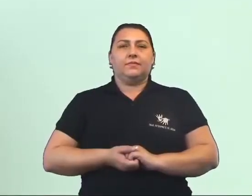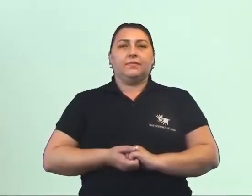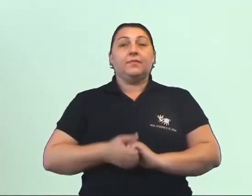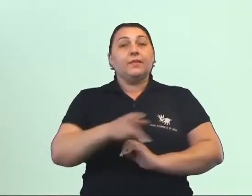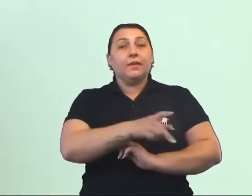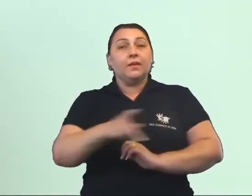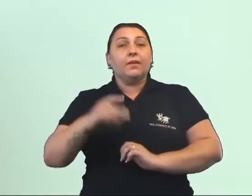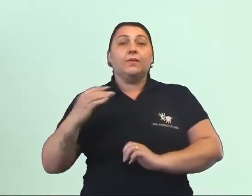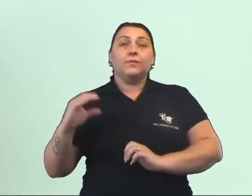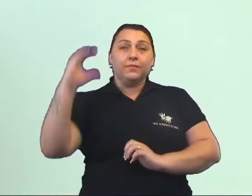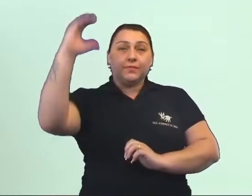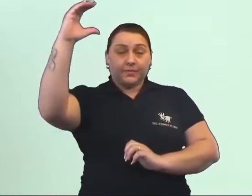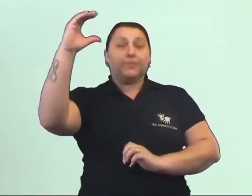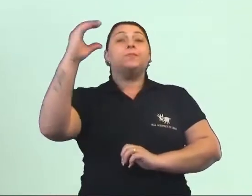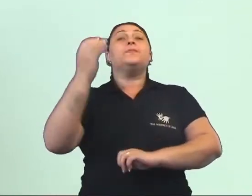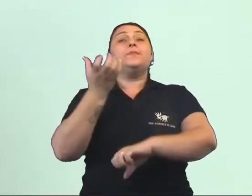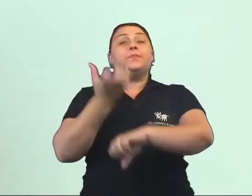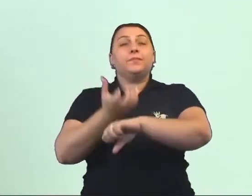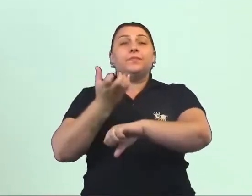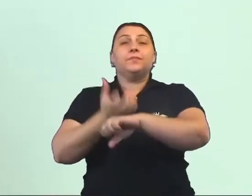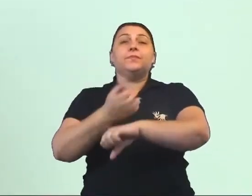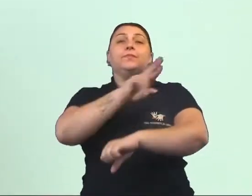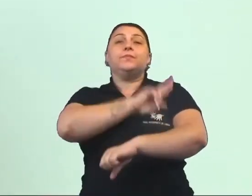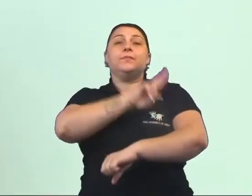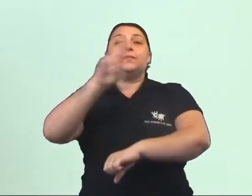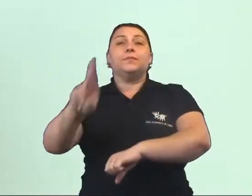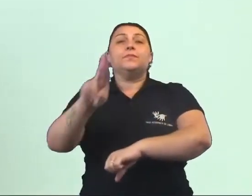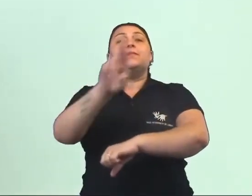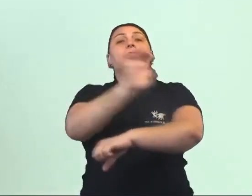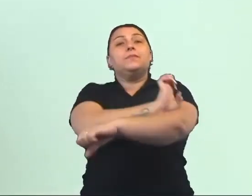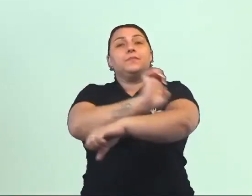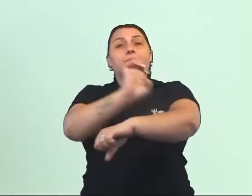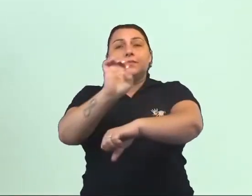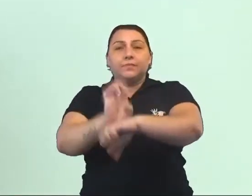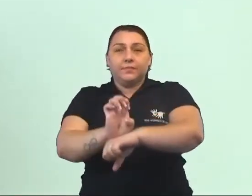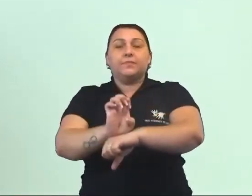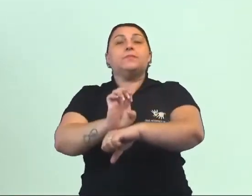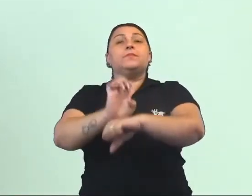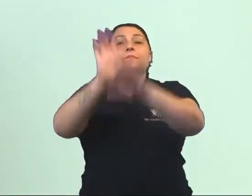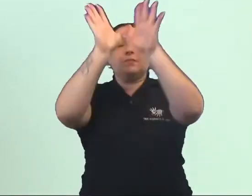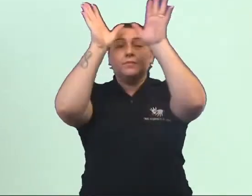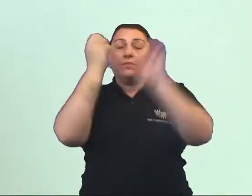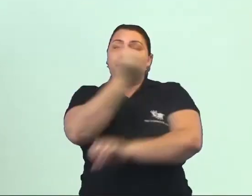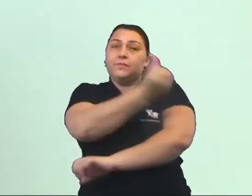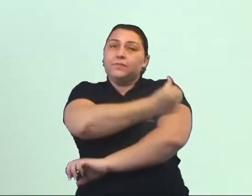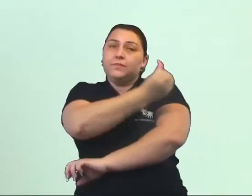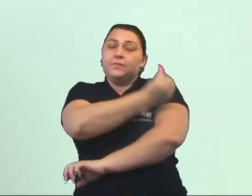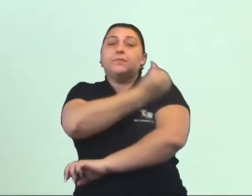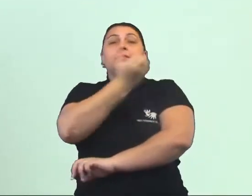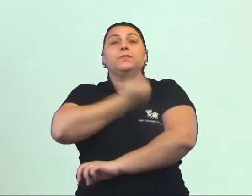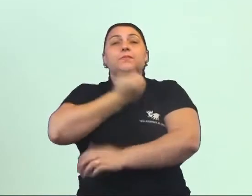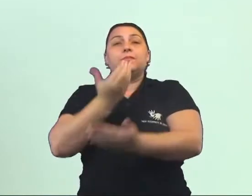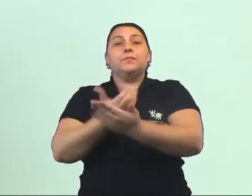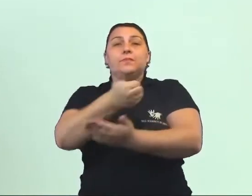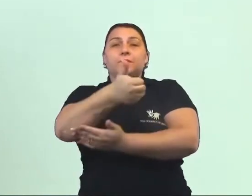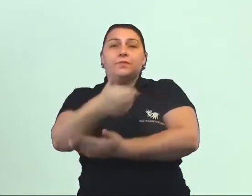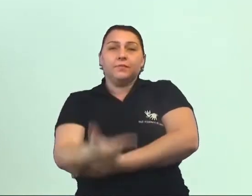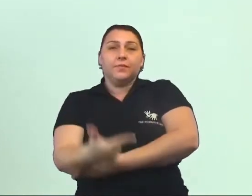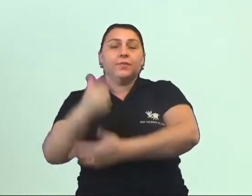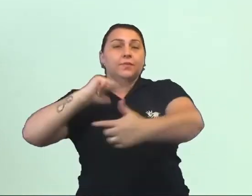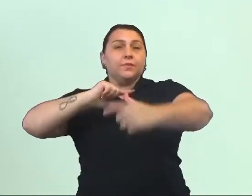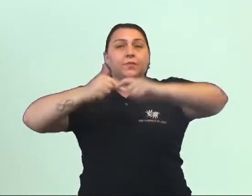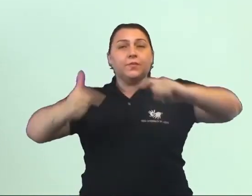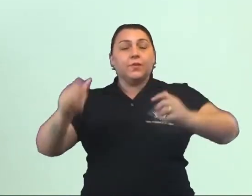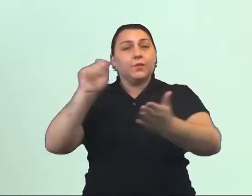Professor Cid Mauro, assessor de ensino religioso da Secretaria de Educação do Estado do Acre, com o 6º ano na aula 12,